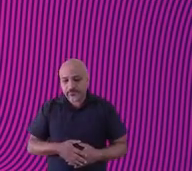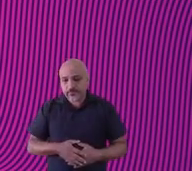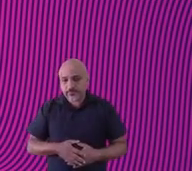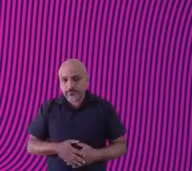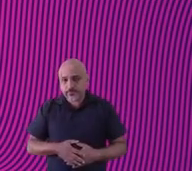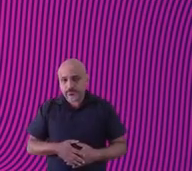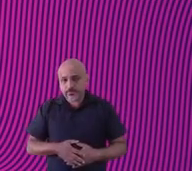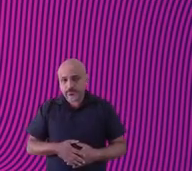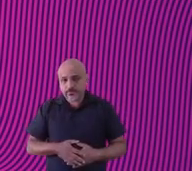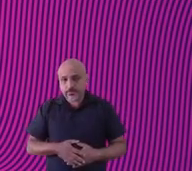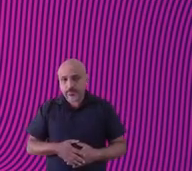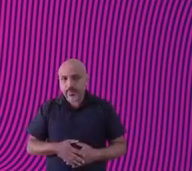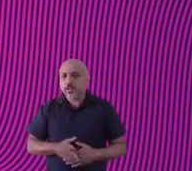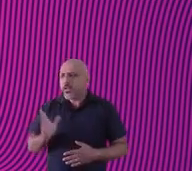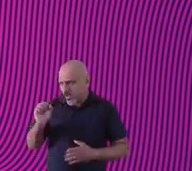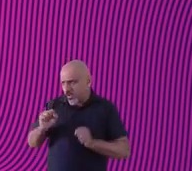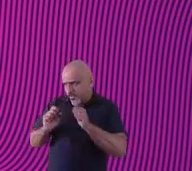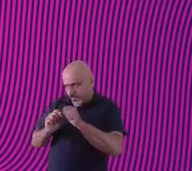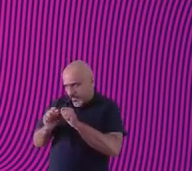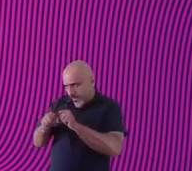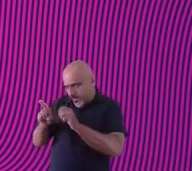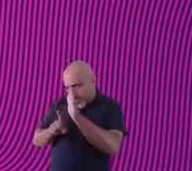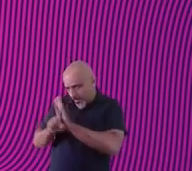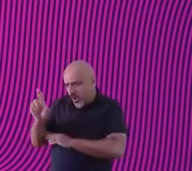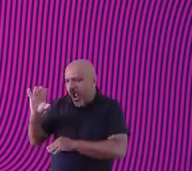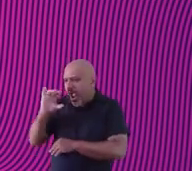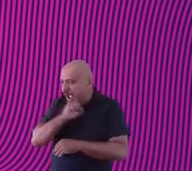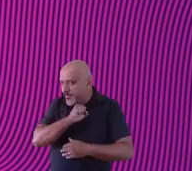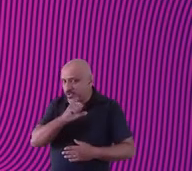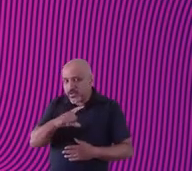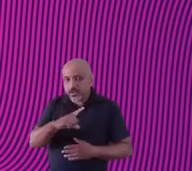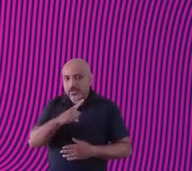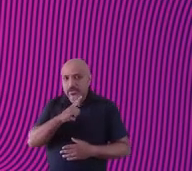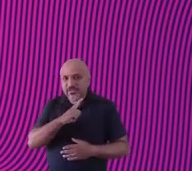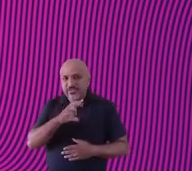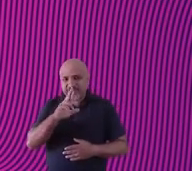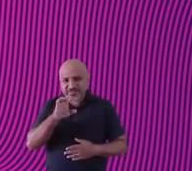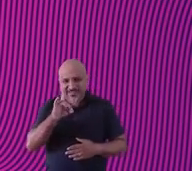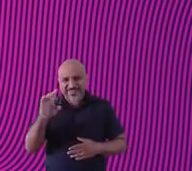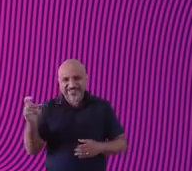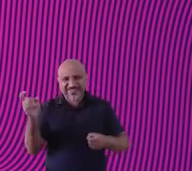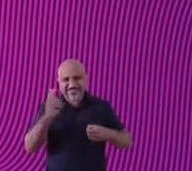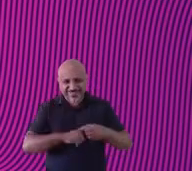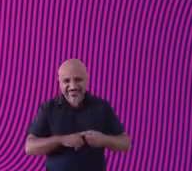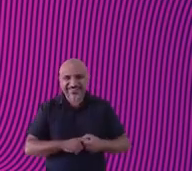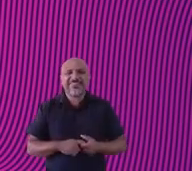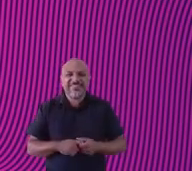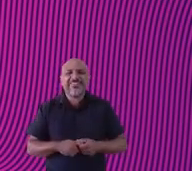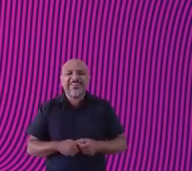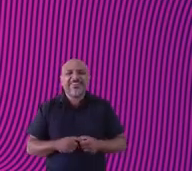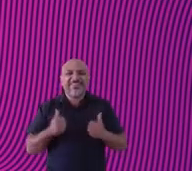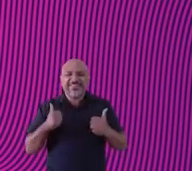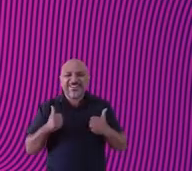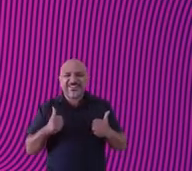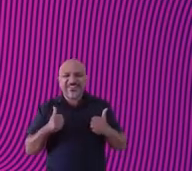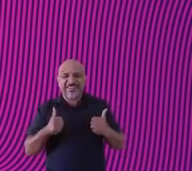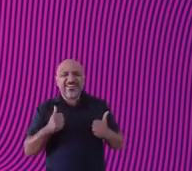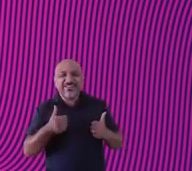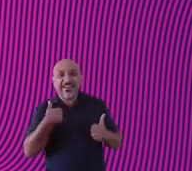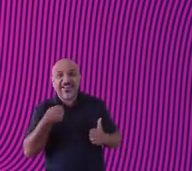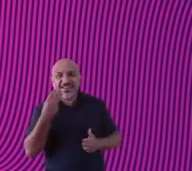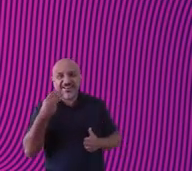eu posso fazer mais uma pergunta rapidinha antes do Rodrigo aqui três